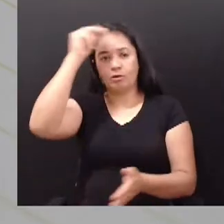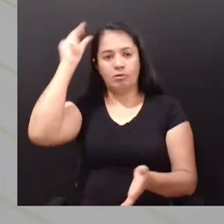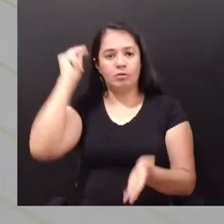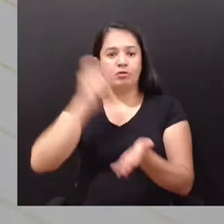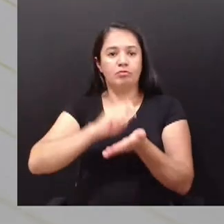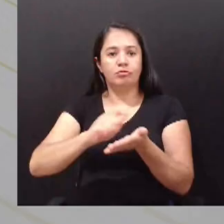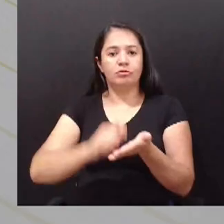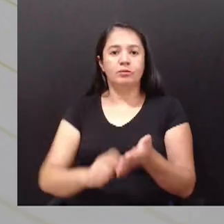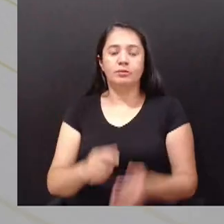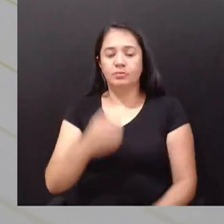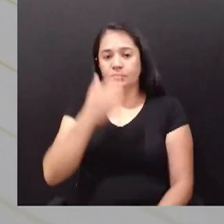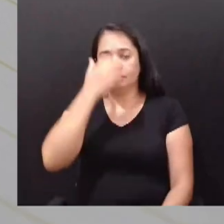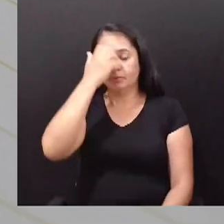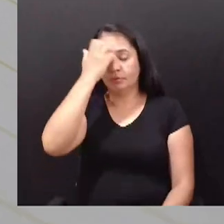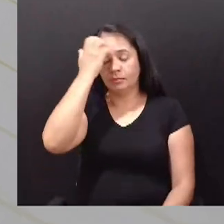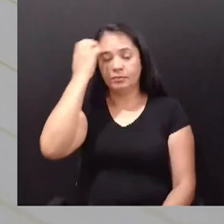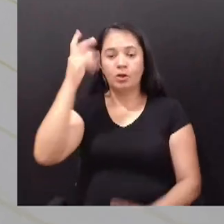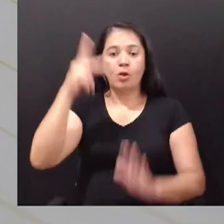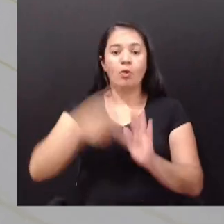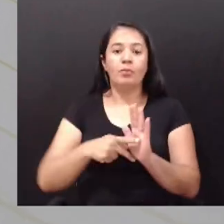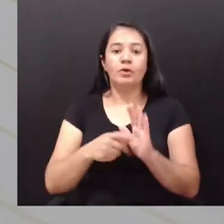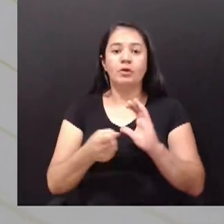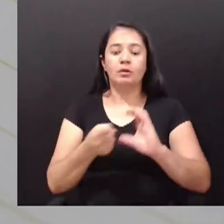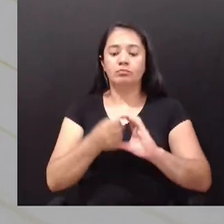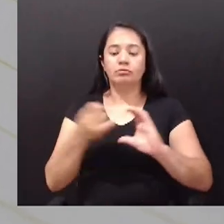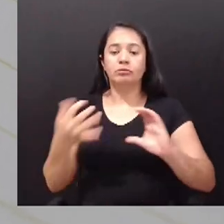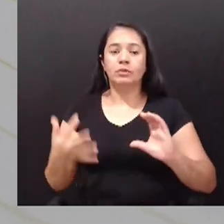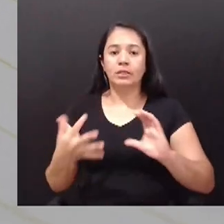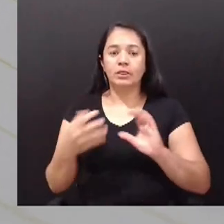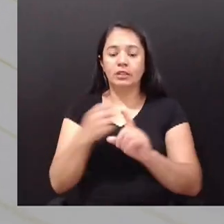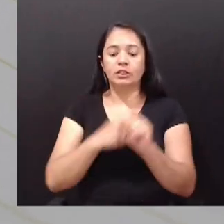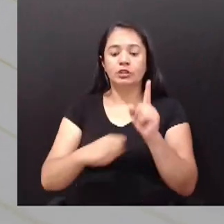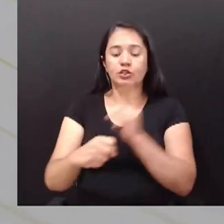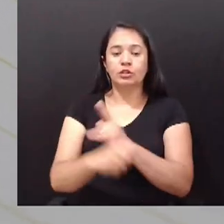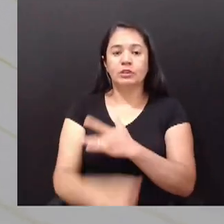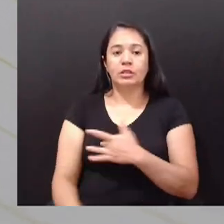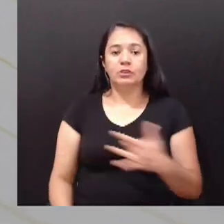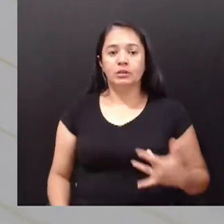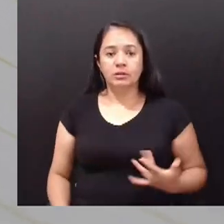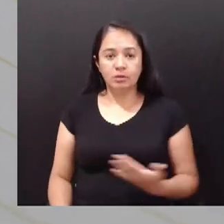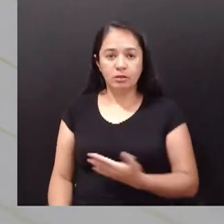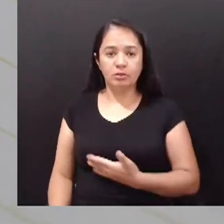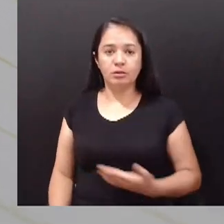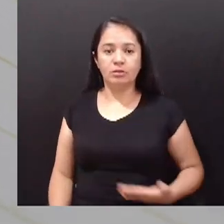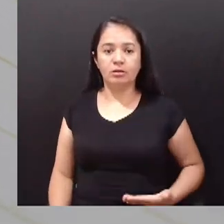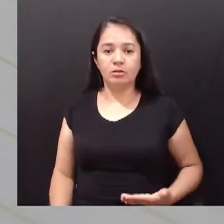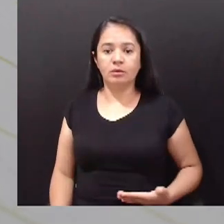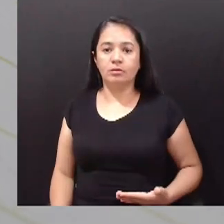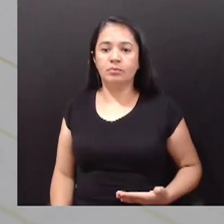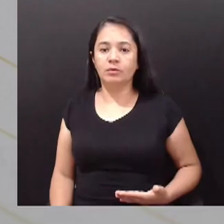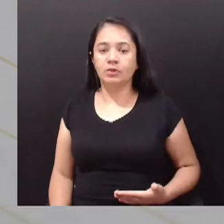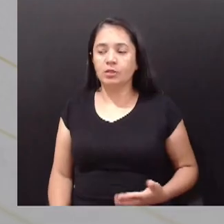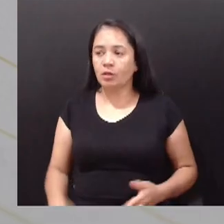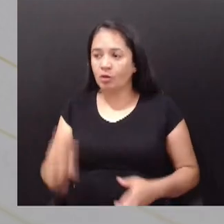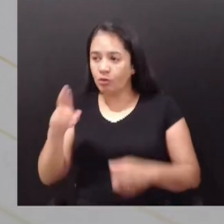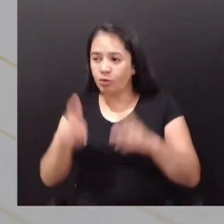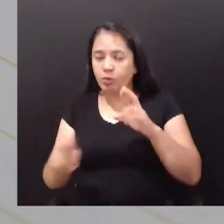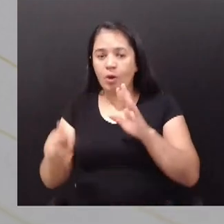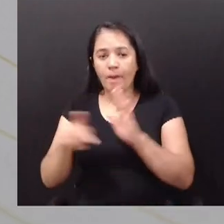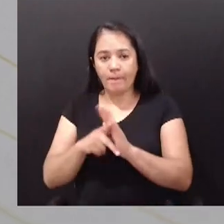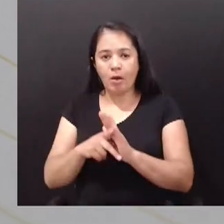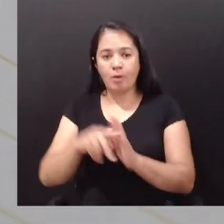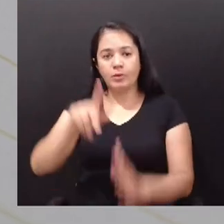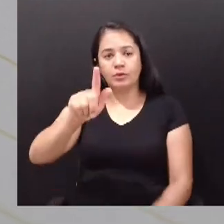O projeto tem caráter social e de saúde pública. O monitoramento da glicose é essencial para o tratamento